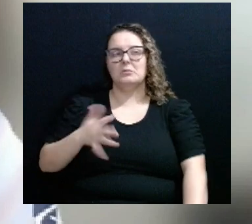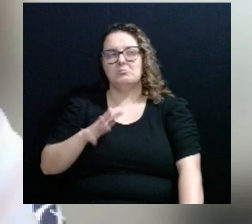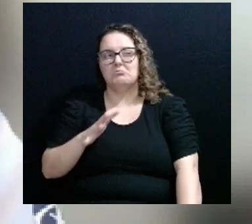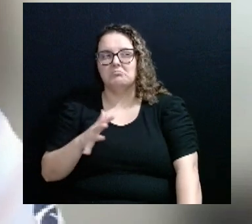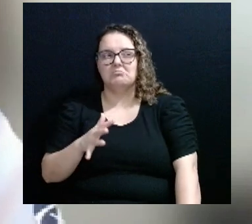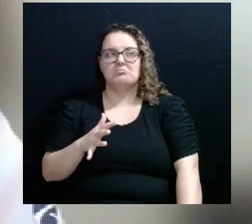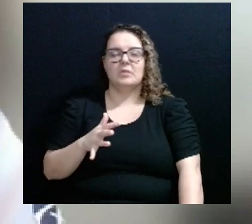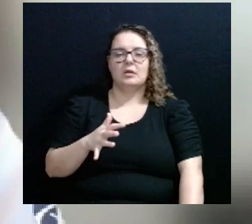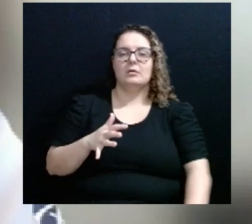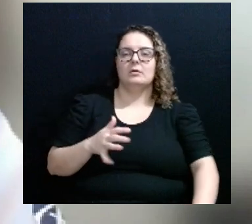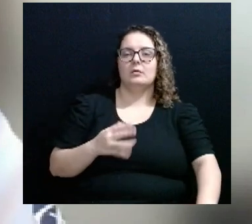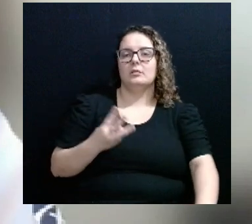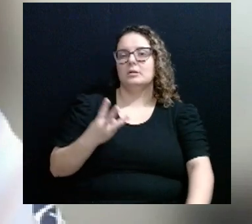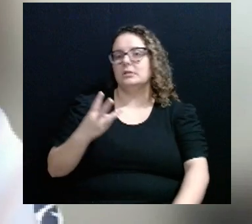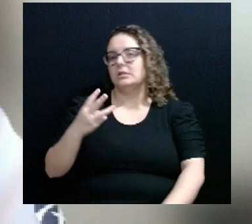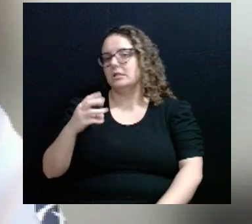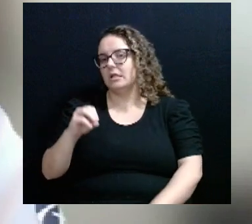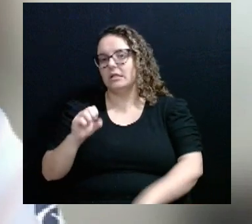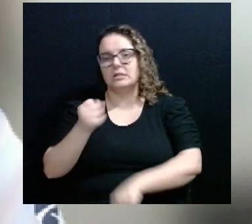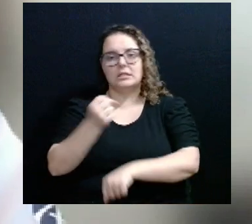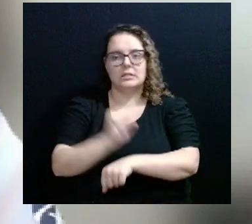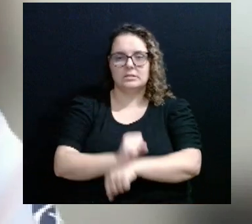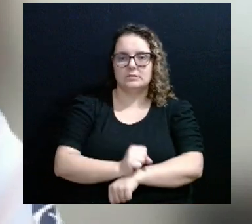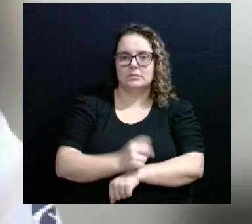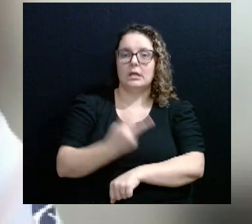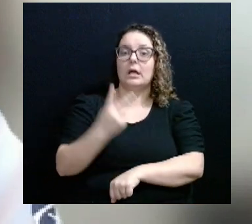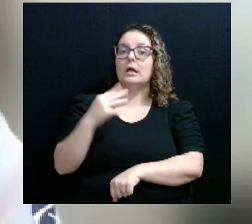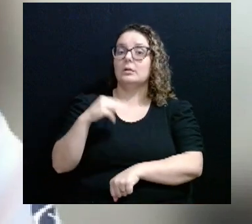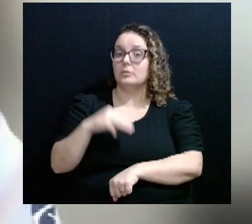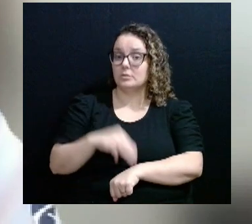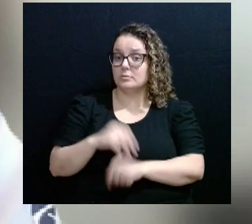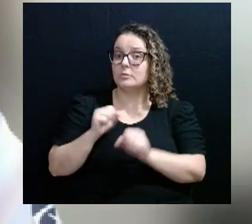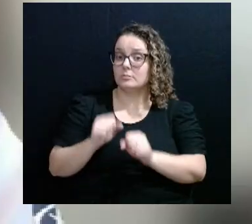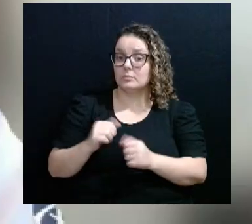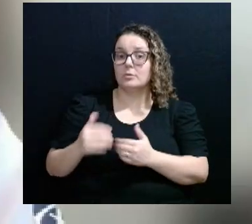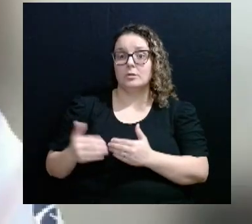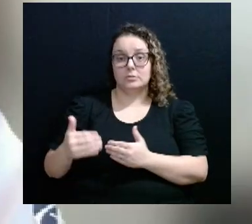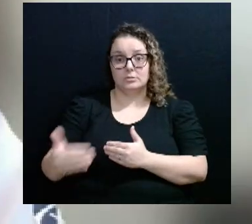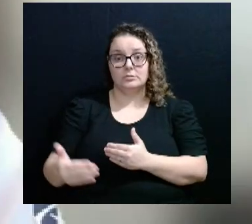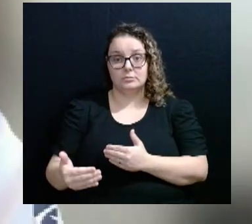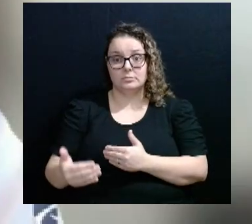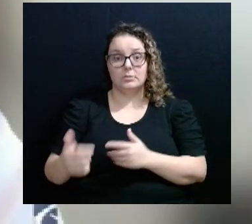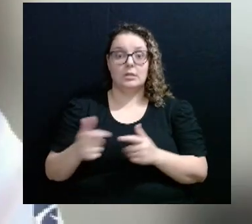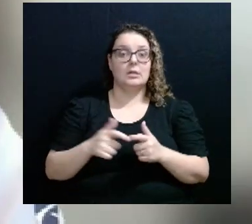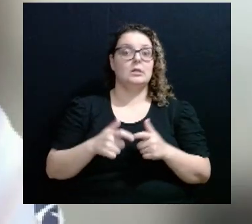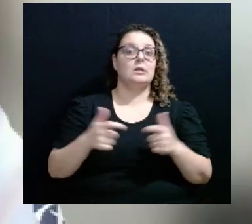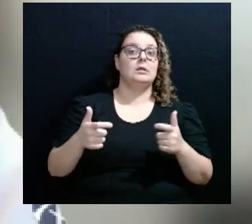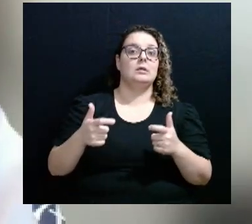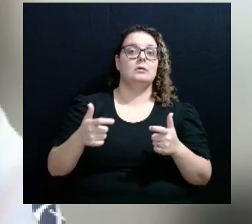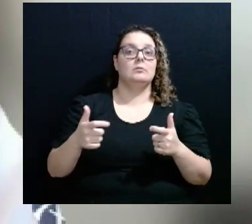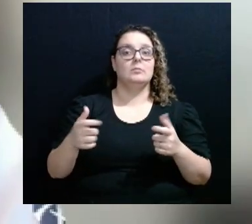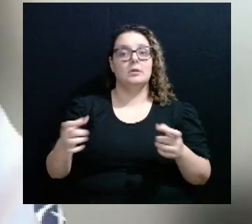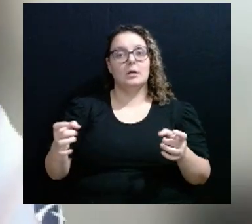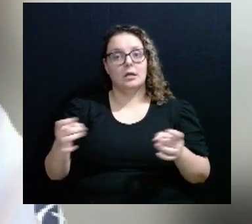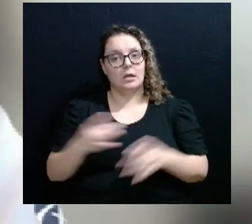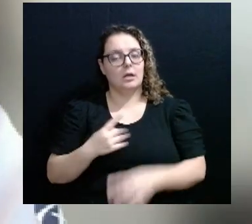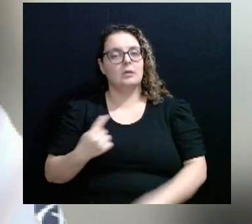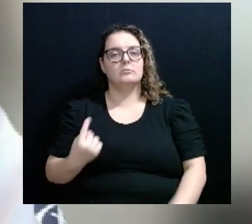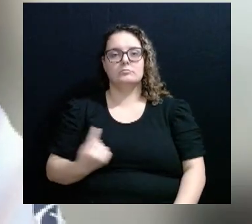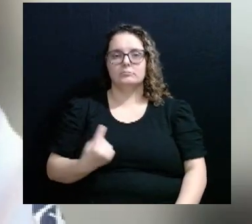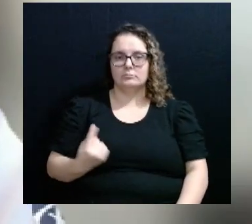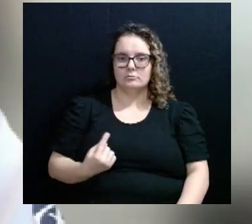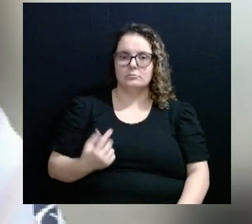crises duram em torno de 30 segundos a 2 minutos, tá? E a maioria